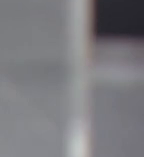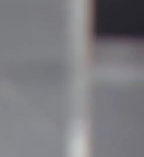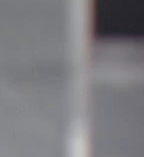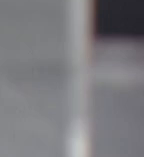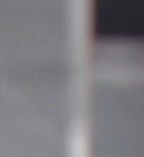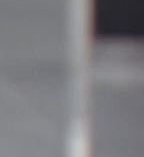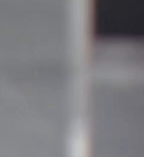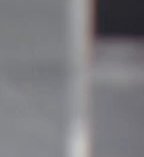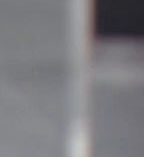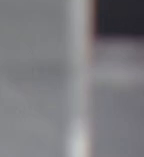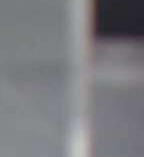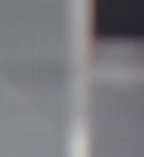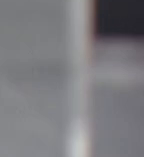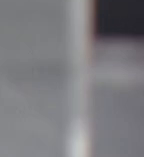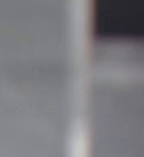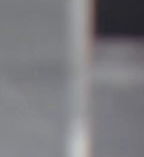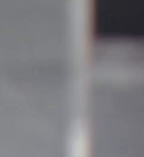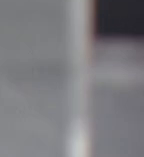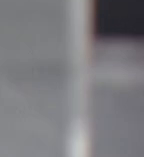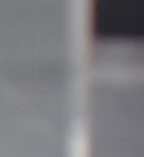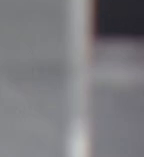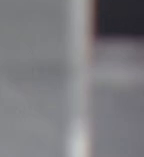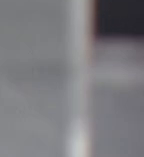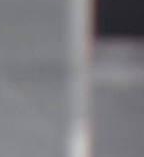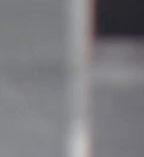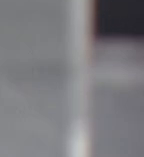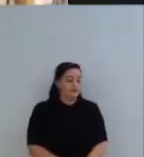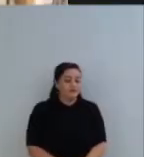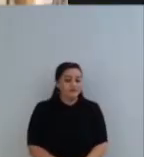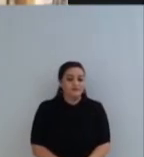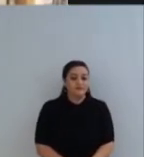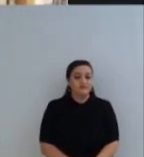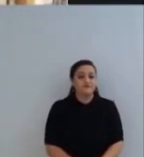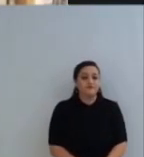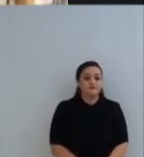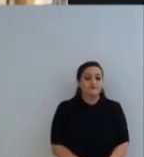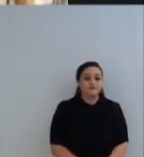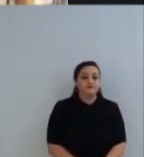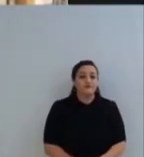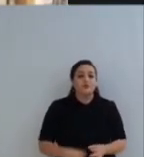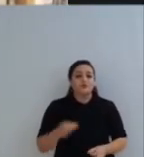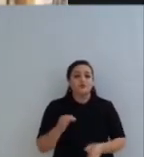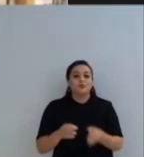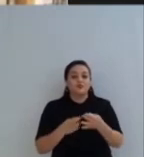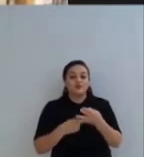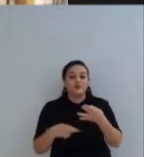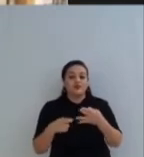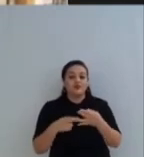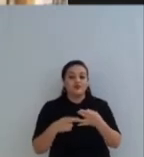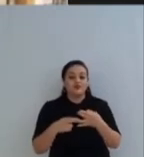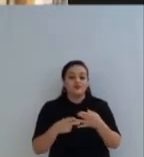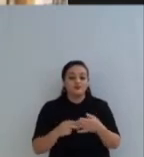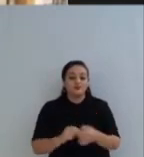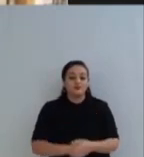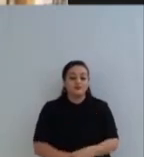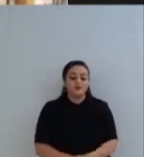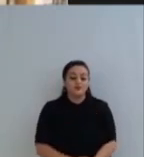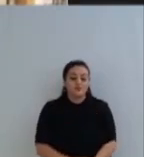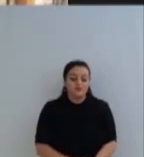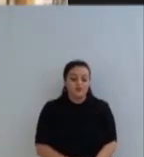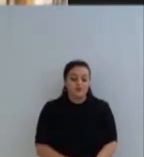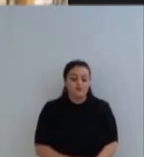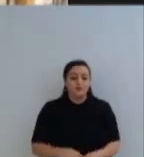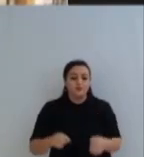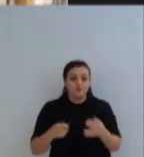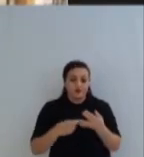preventiva sem pedido do Ministério Público ou da Polícia Por maioria, os ministros da sexta turma negaram habeas corpus